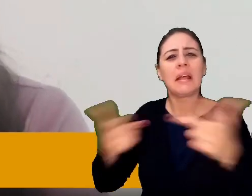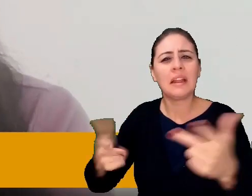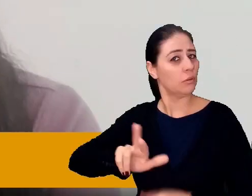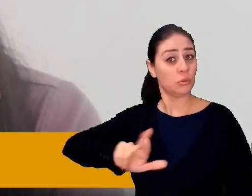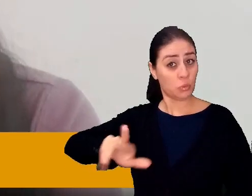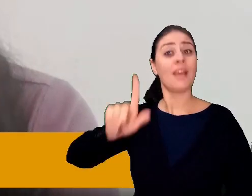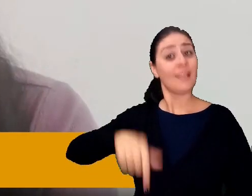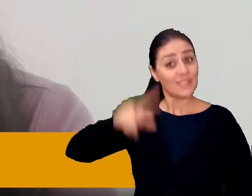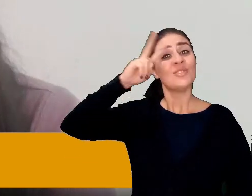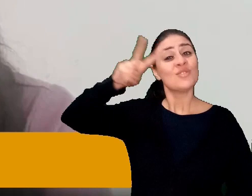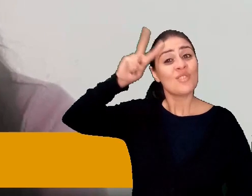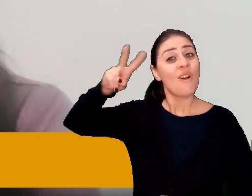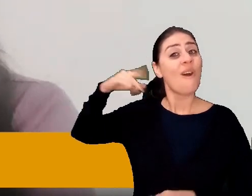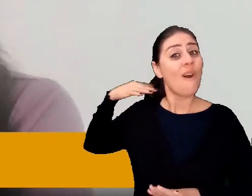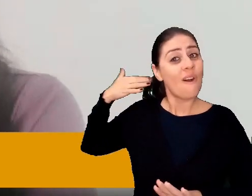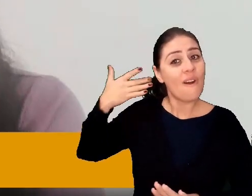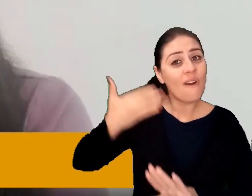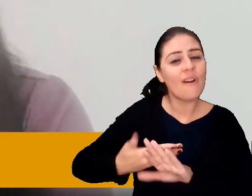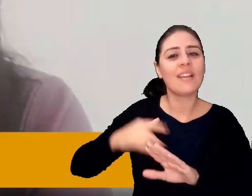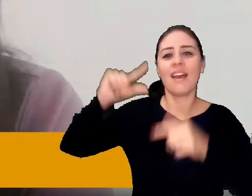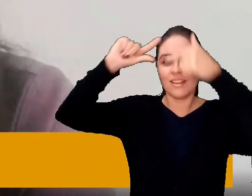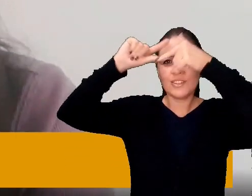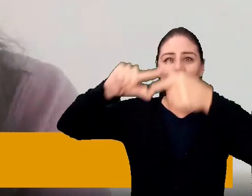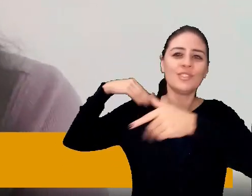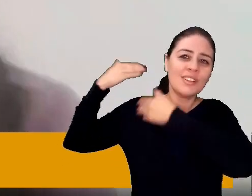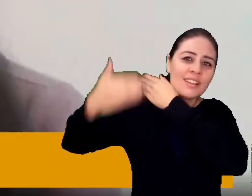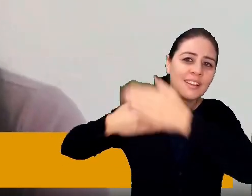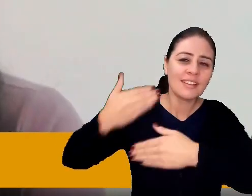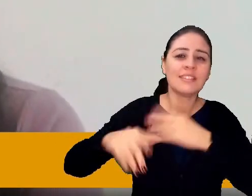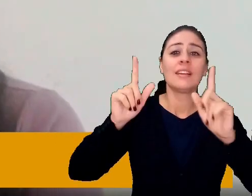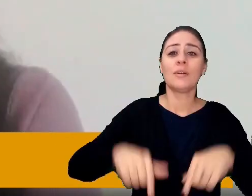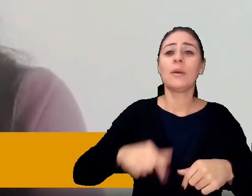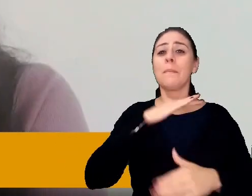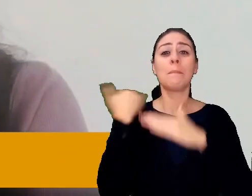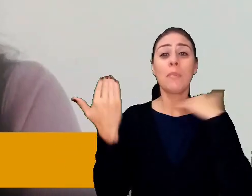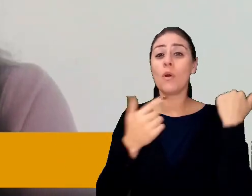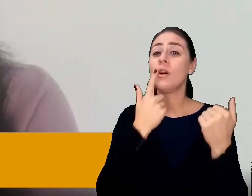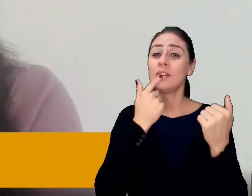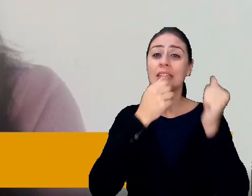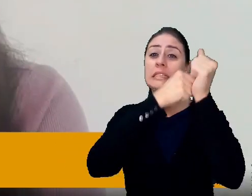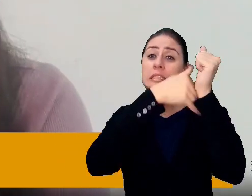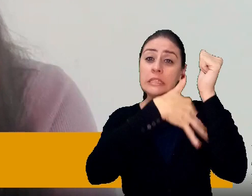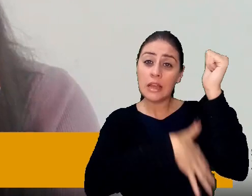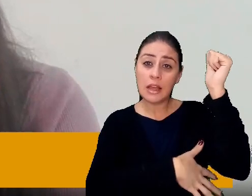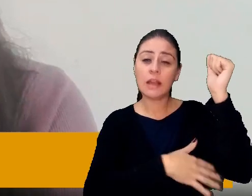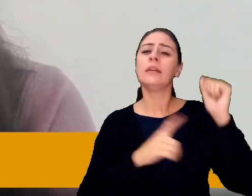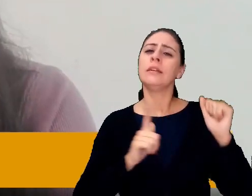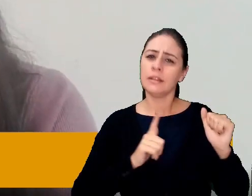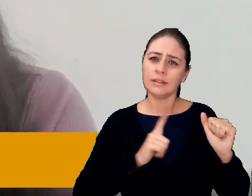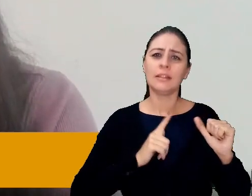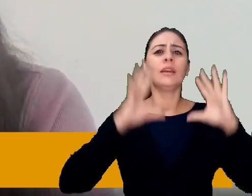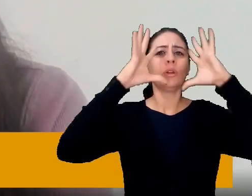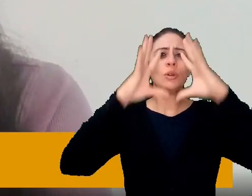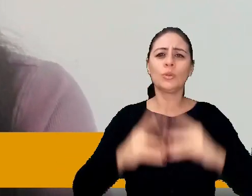são mortes, né? Há sangue ali, se a gente começar a ver, né? E há sangue em todo o território onde a gente mora,